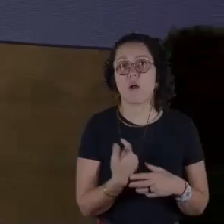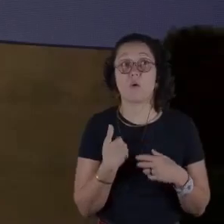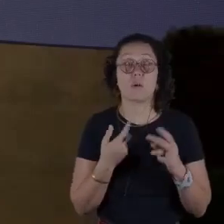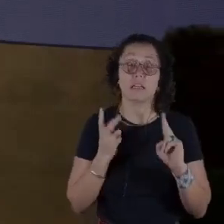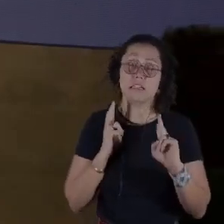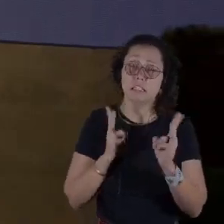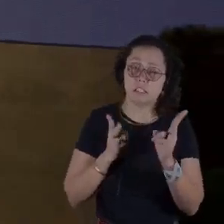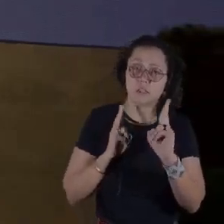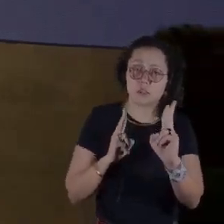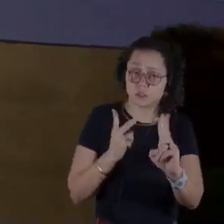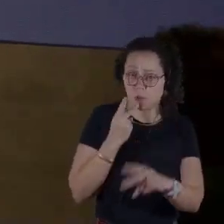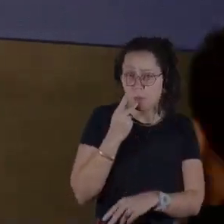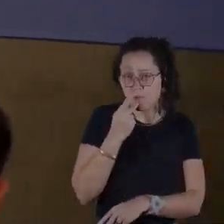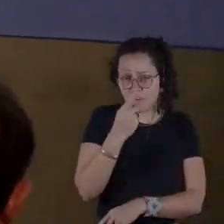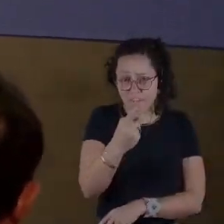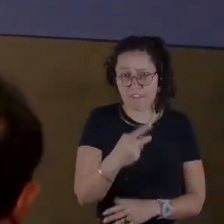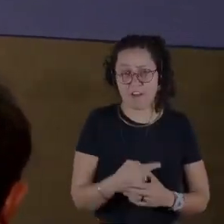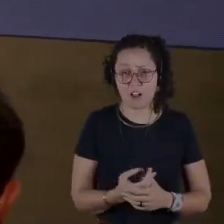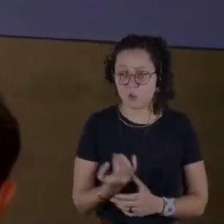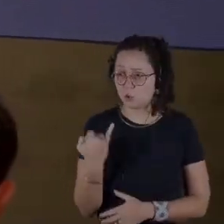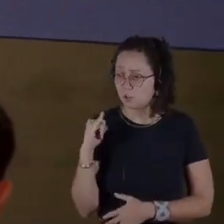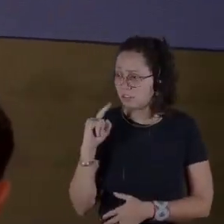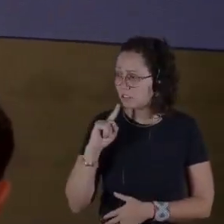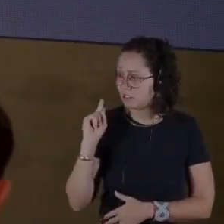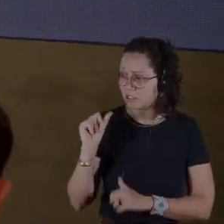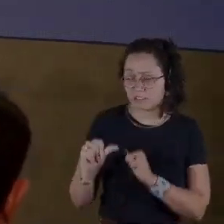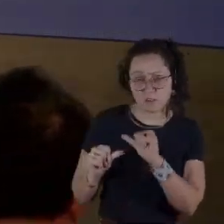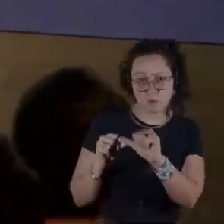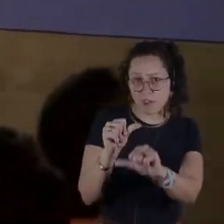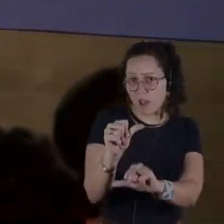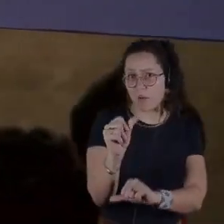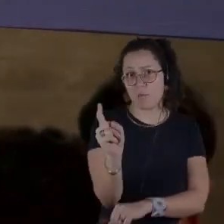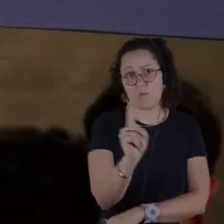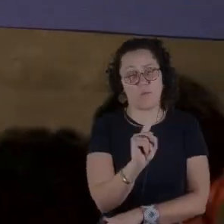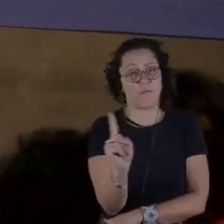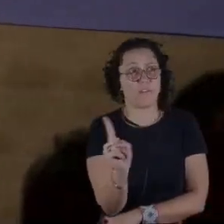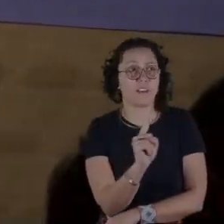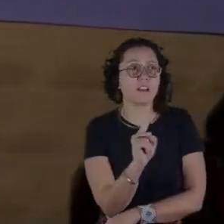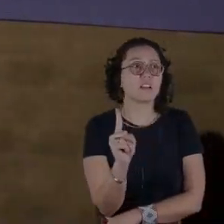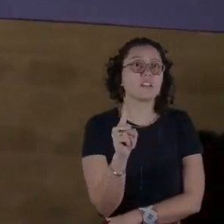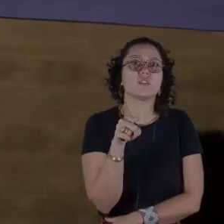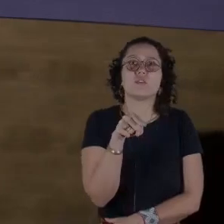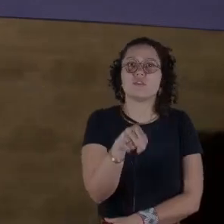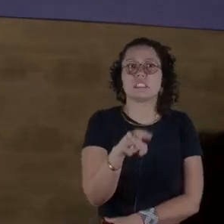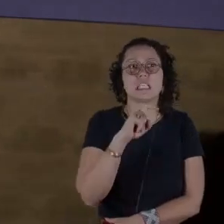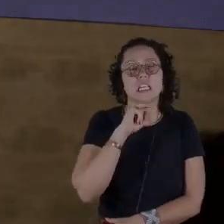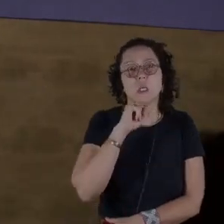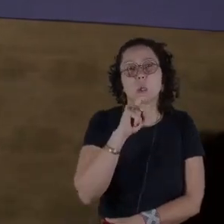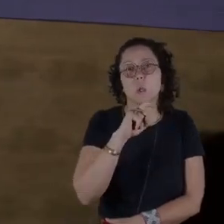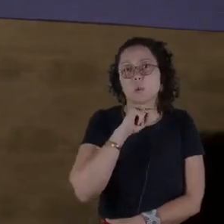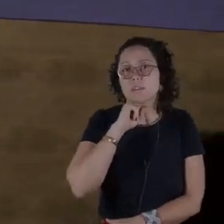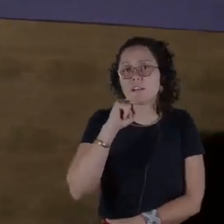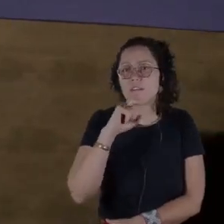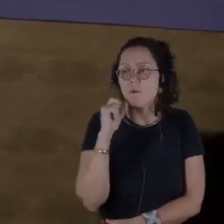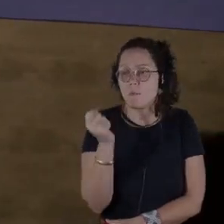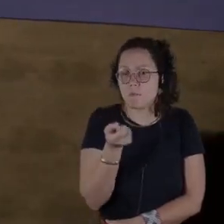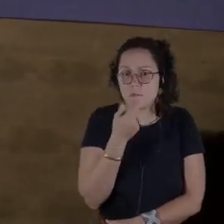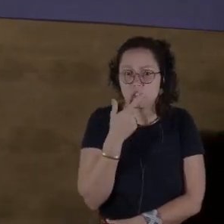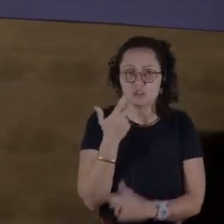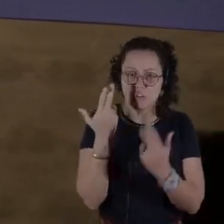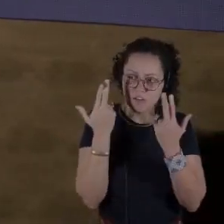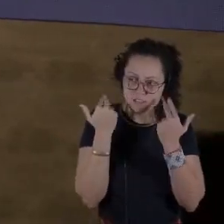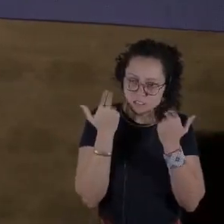com autoridade, olha, se nós estamos conseguindo mudar casos que você não conseguiu com medicação convencional, porque